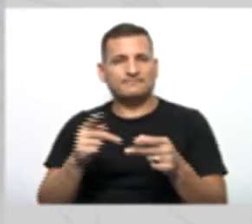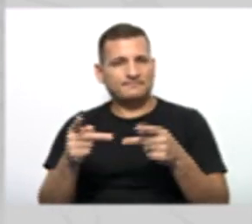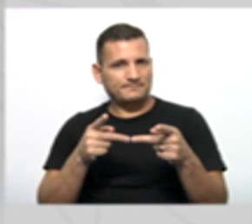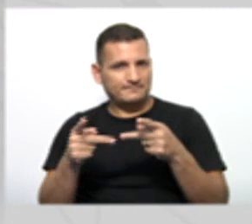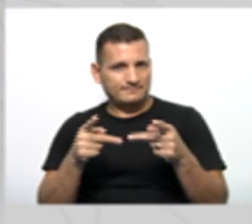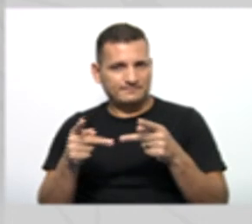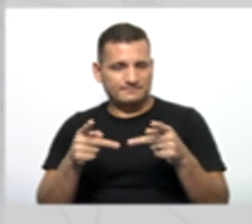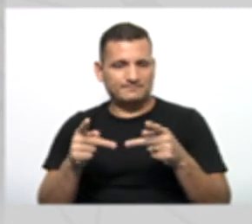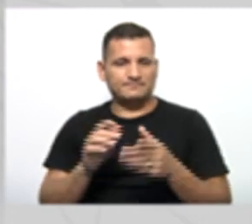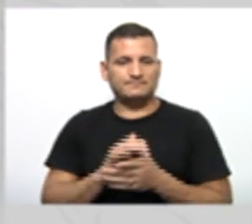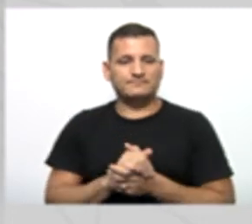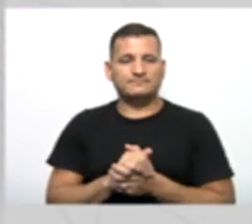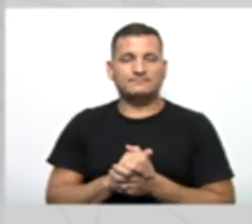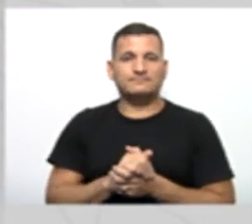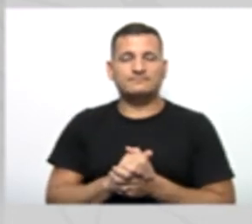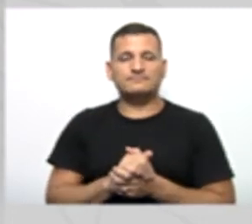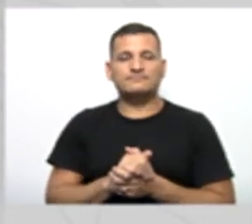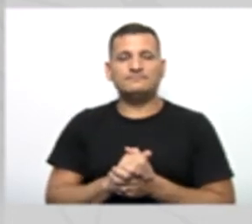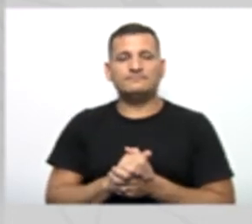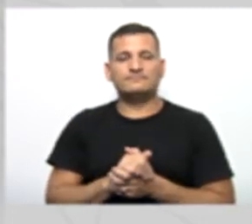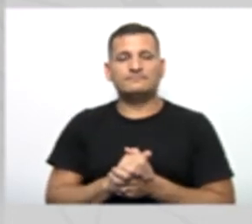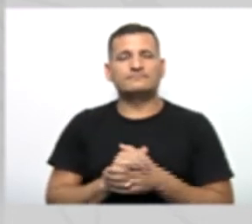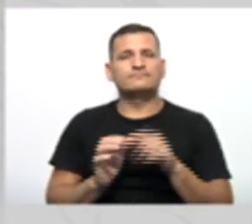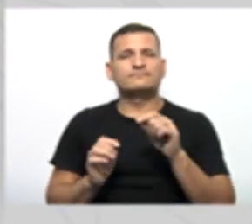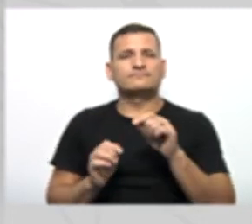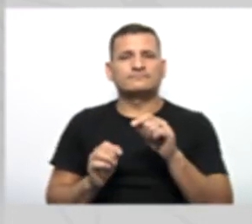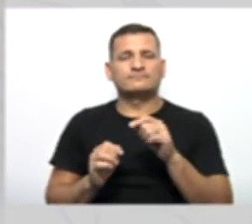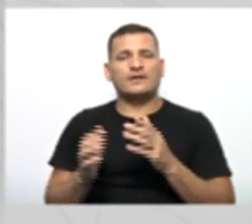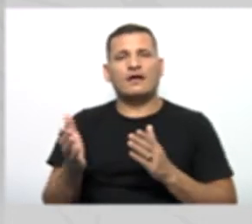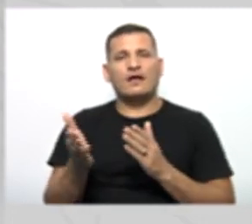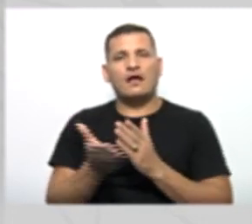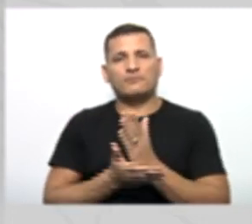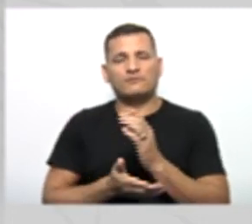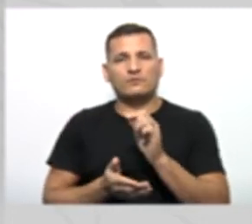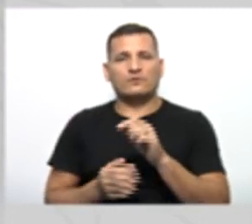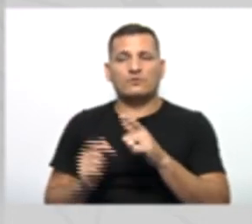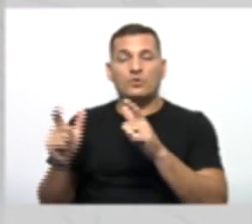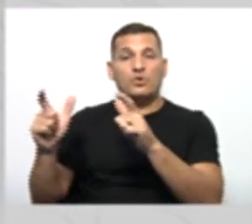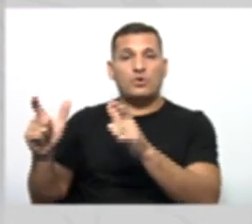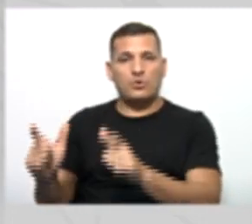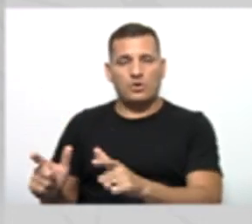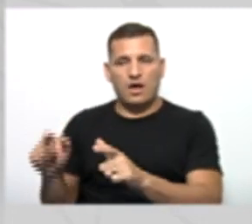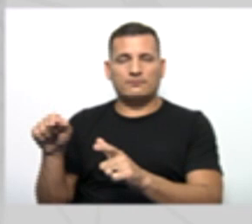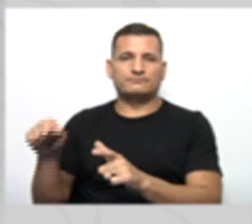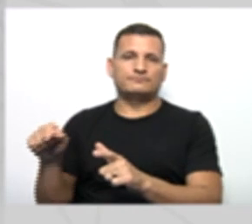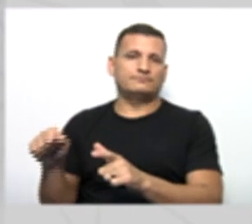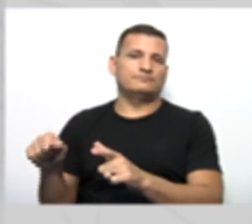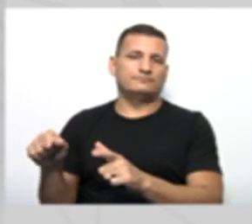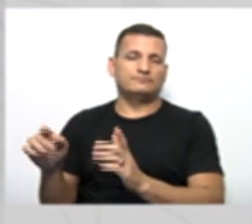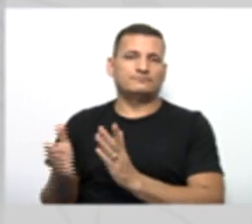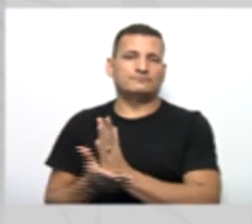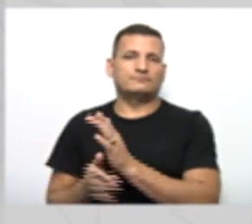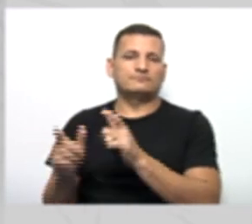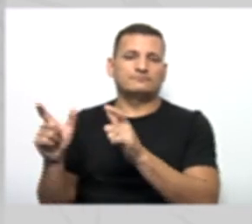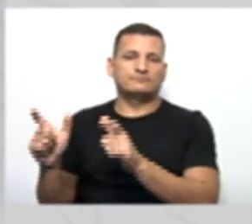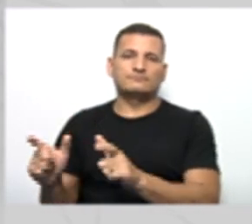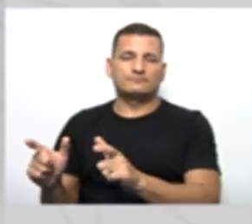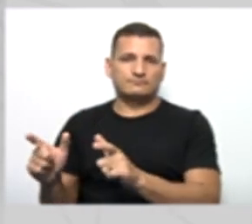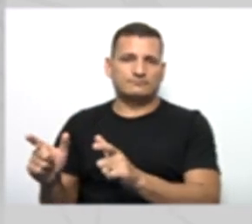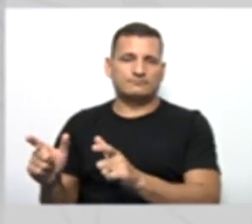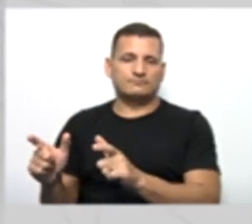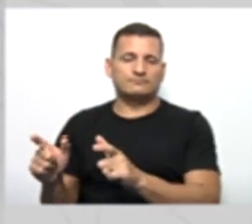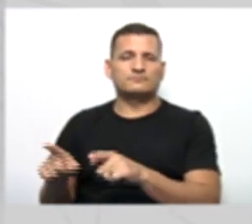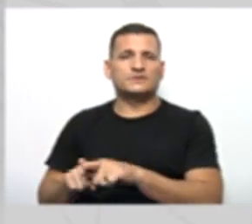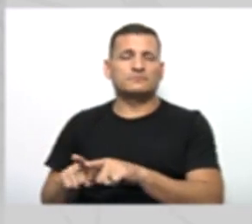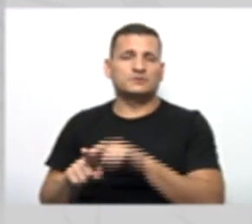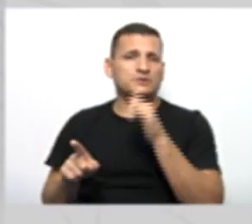empreendimento. Ou seja, quando aprova a localização e concepção daquele empreendimento e atesta a viabilidade ambiental,